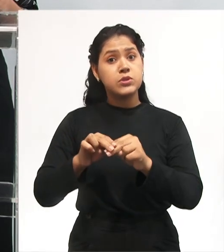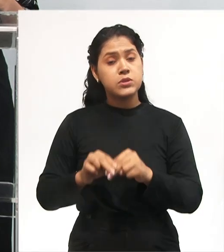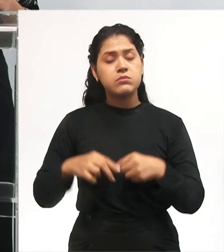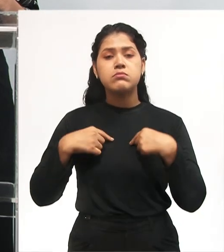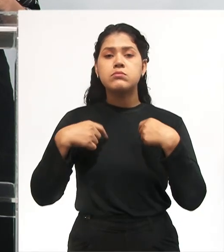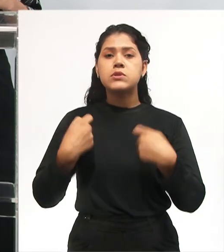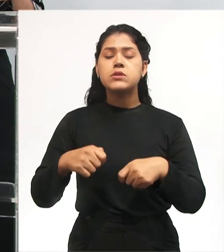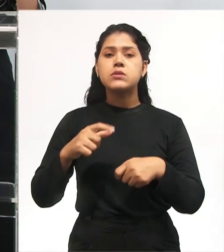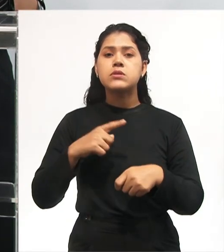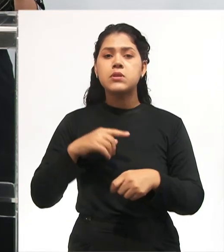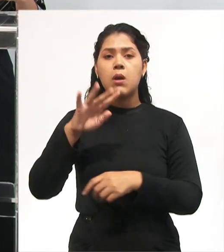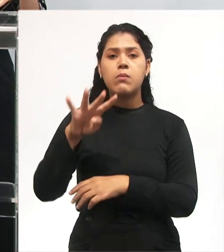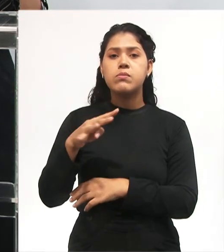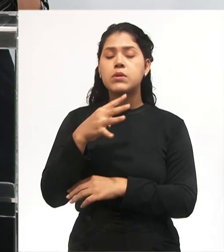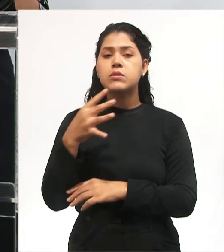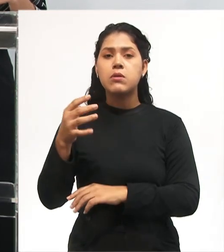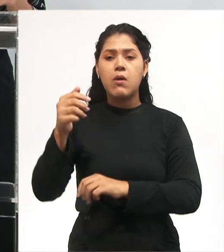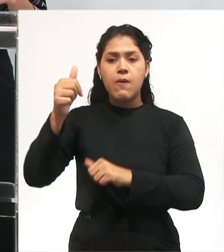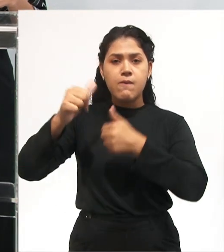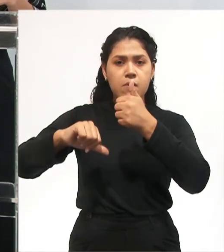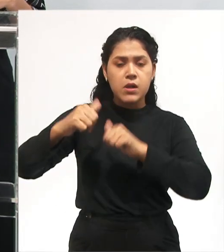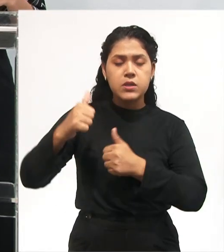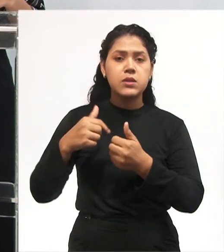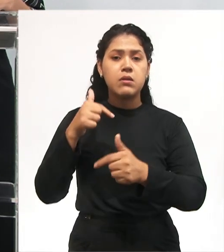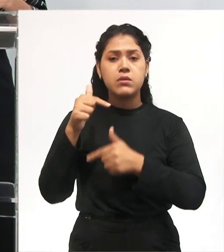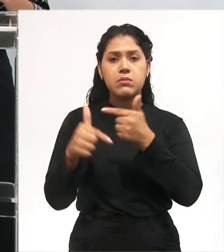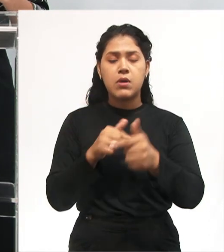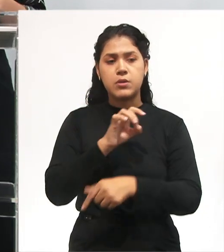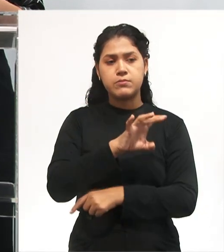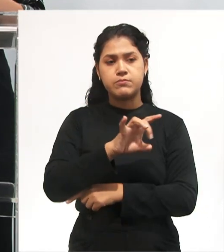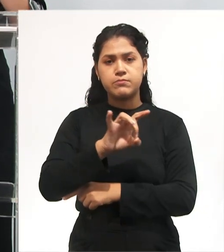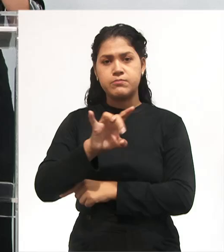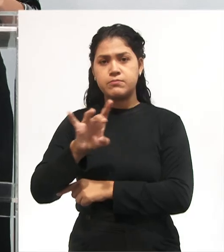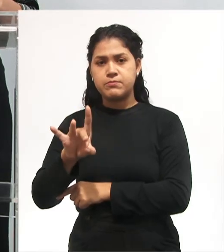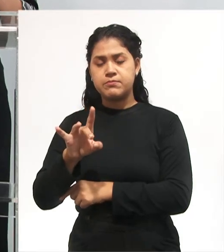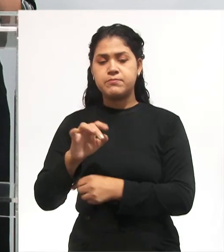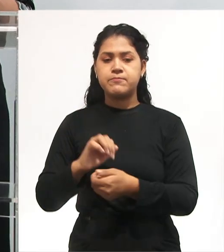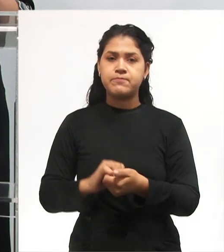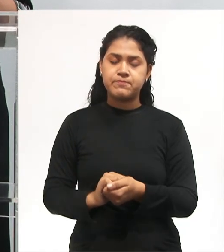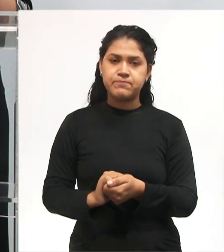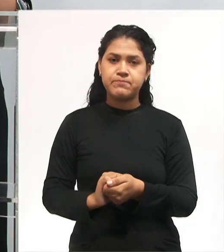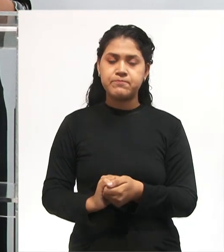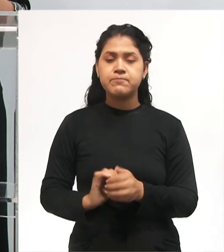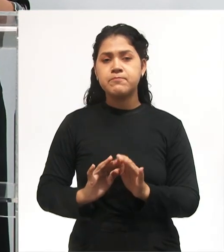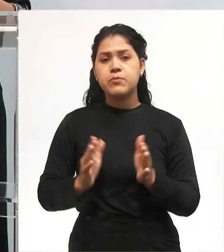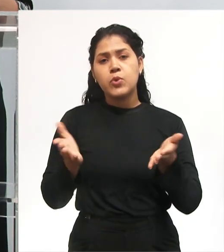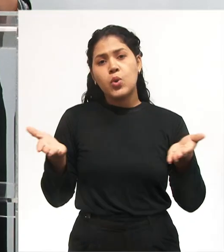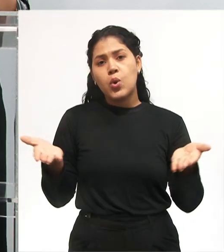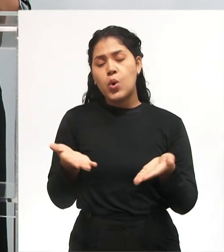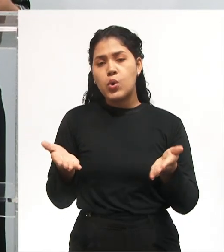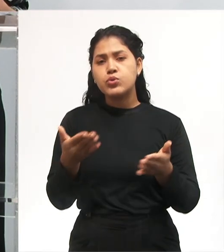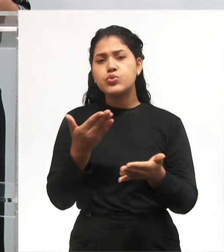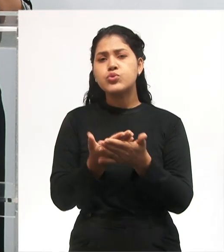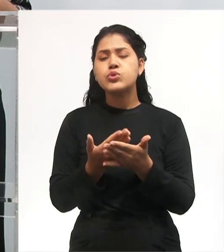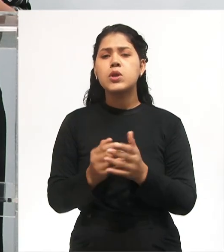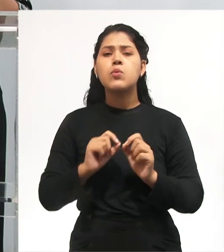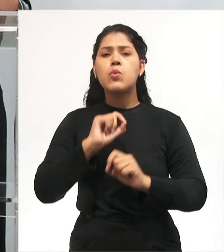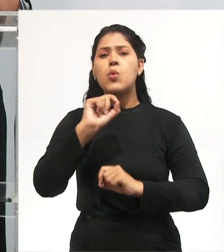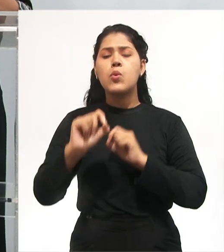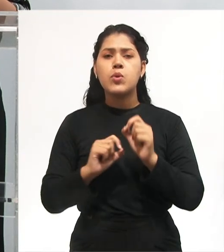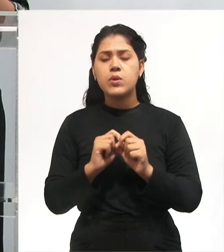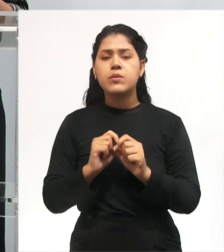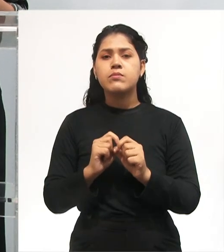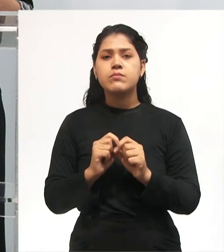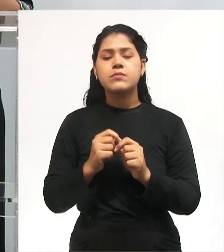para monitorar tudo isso e avaliar adequadamente. Então, hoje nós tratamos sobre o quê? Sobre os 3